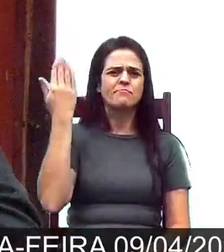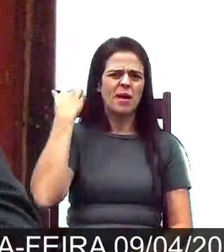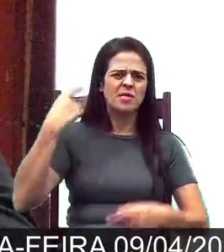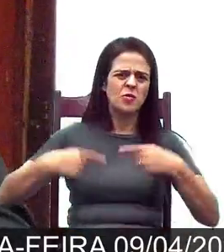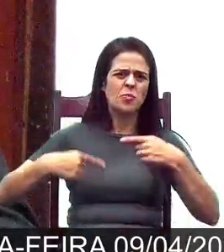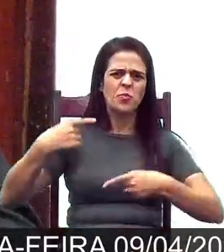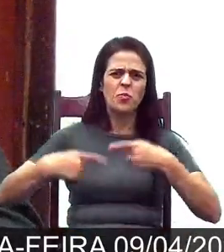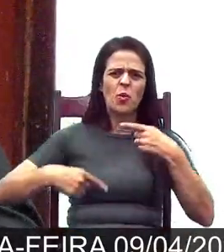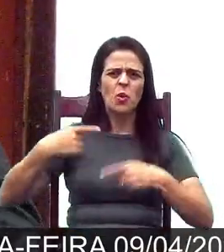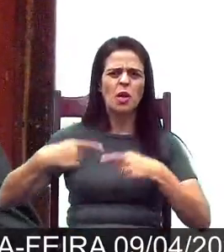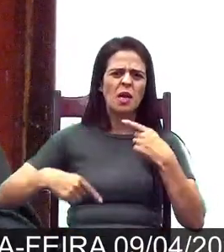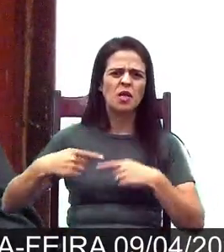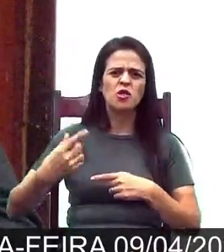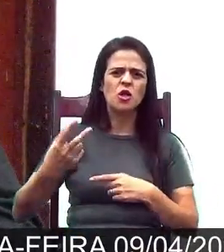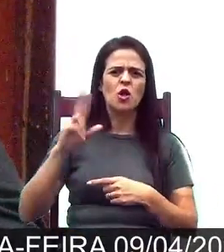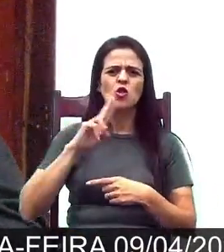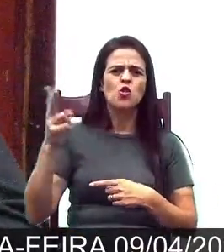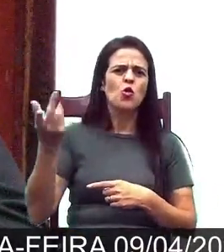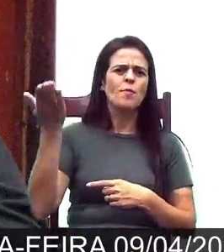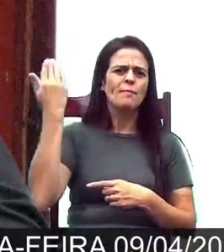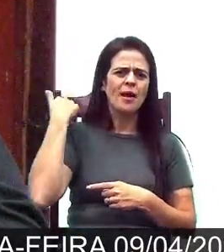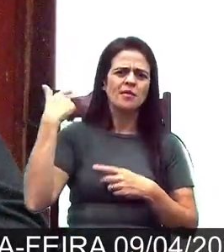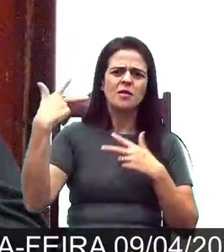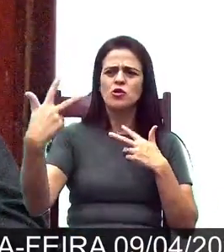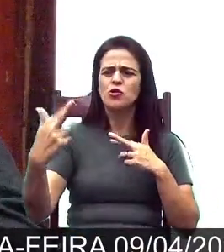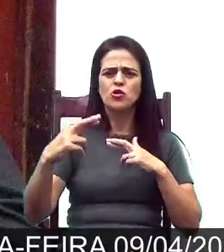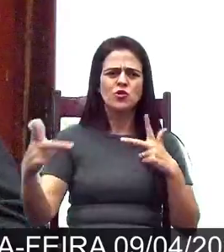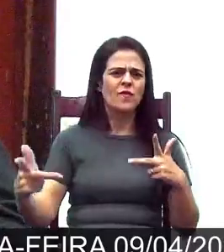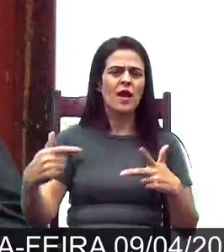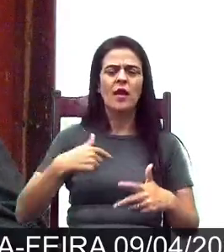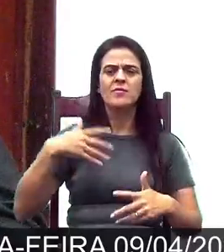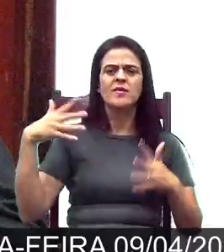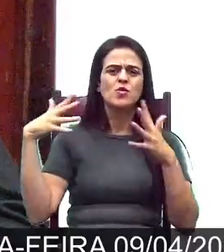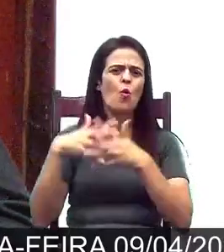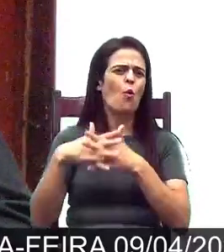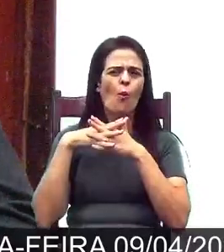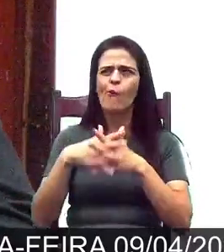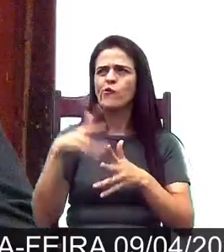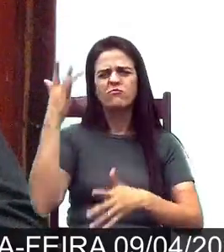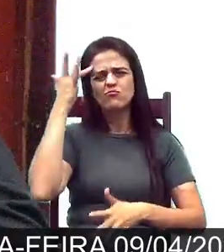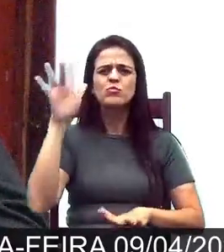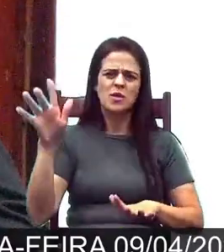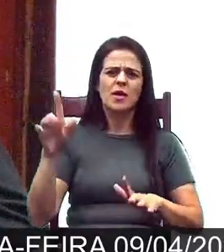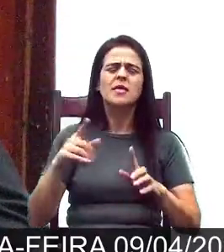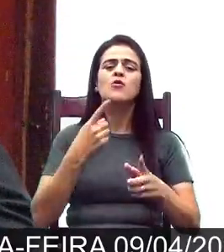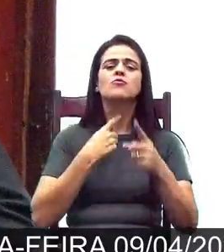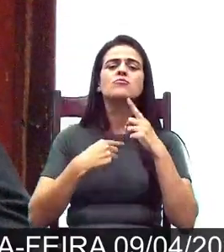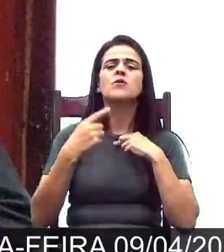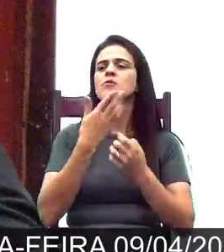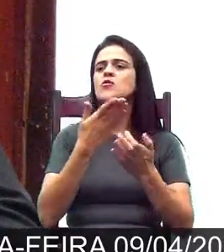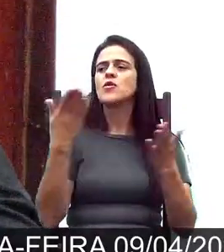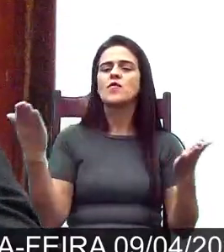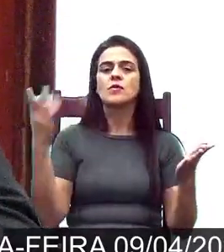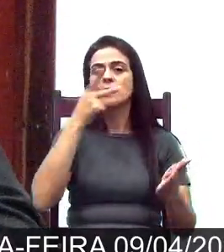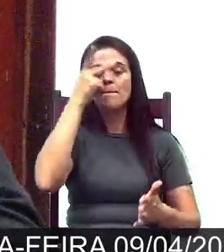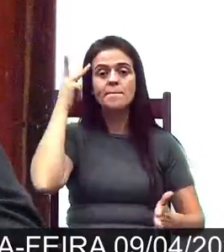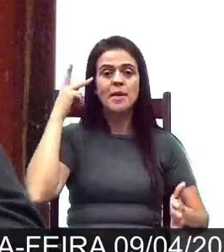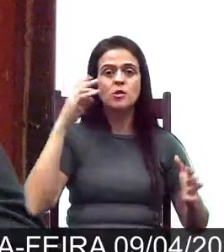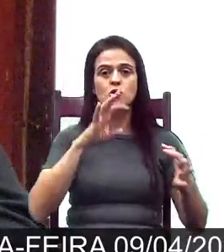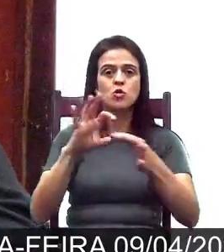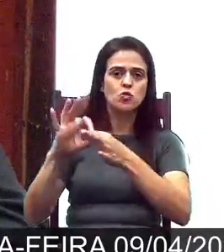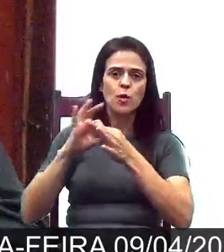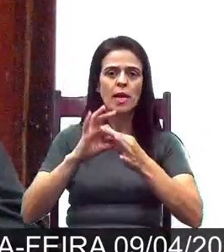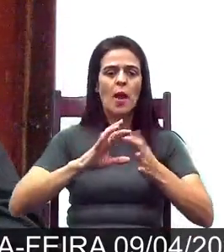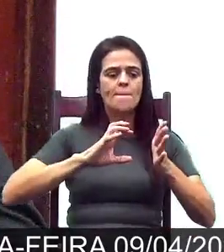um nome, agora ele já é outro, às vezes até confunde nós que estamos no jogo político aí. Desejar a todos que filiaram, que mudaram